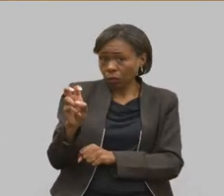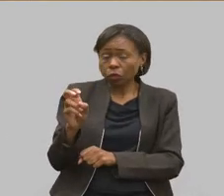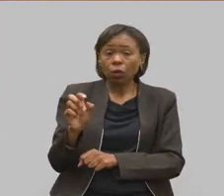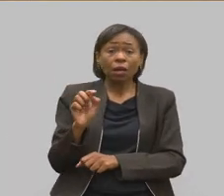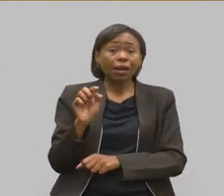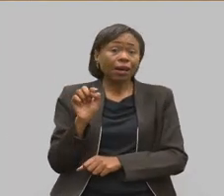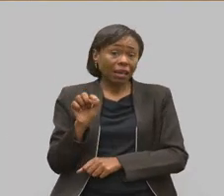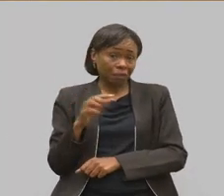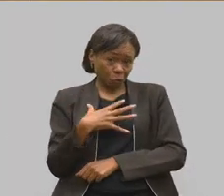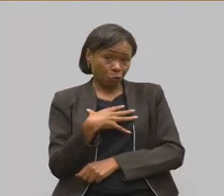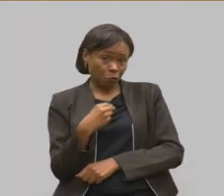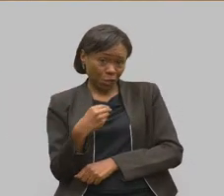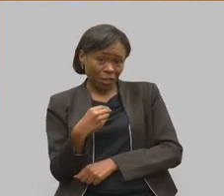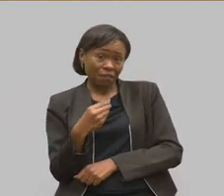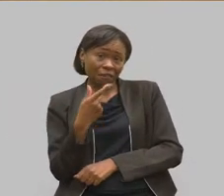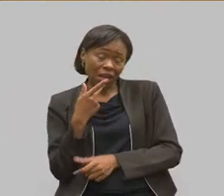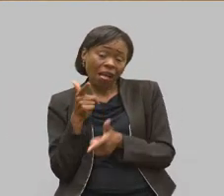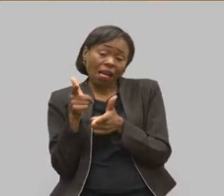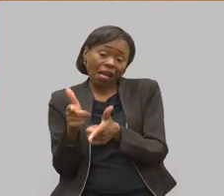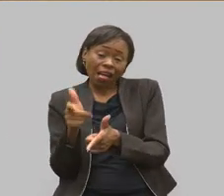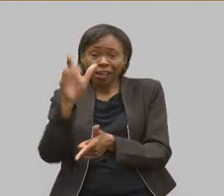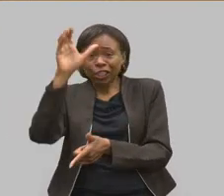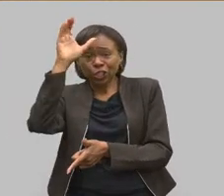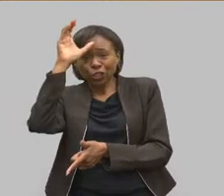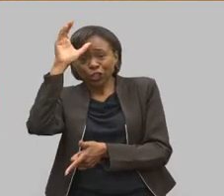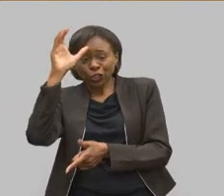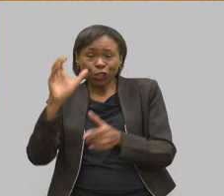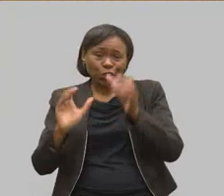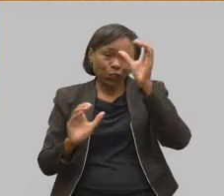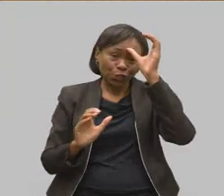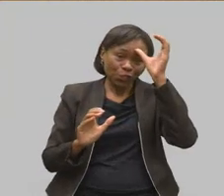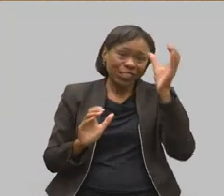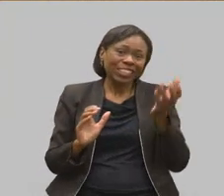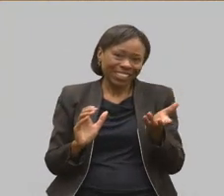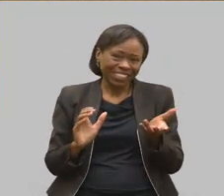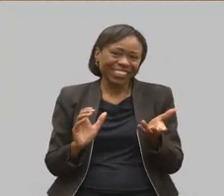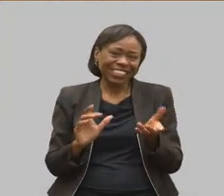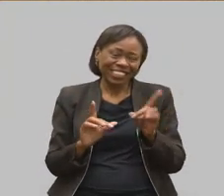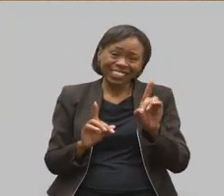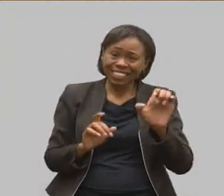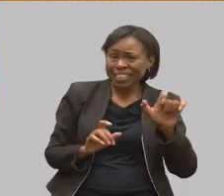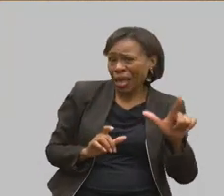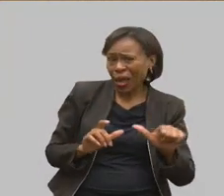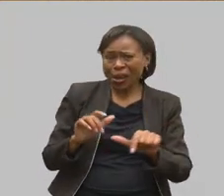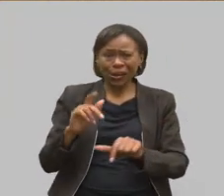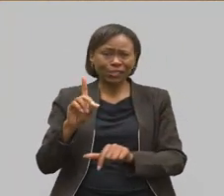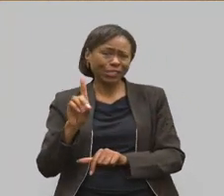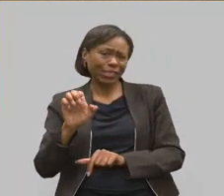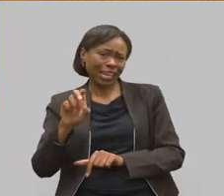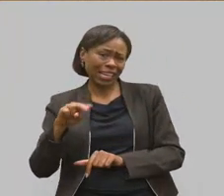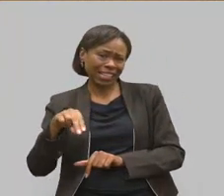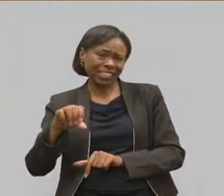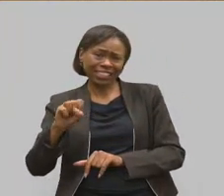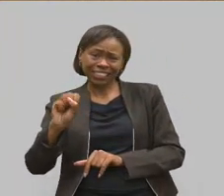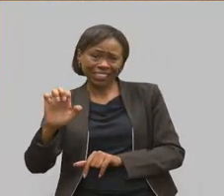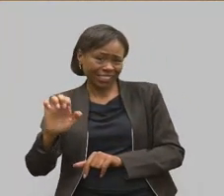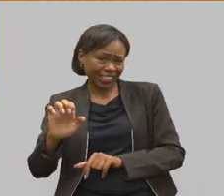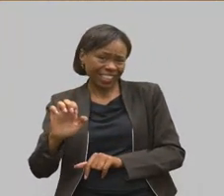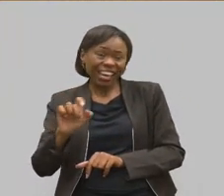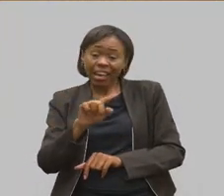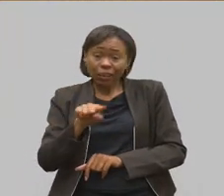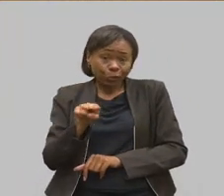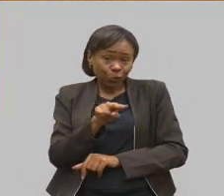Denise e o tio del hoje já fazem parte da nossa família eles não são